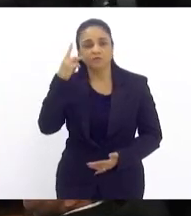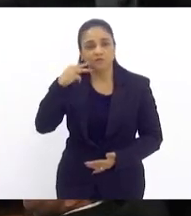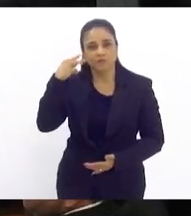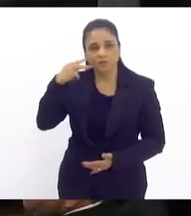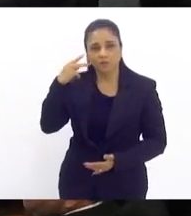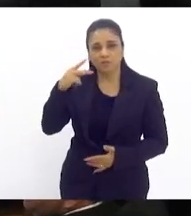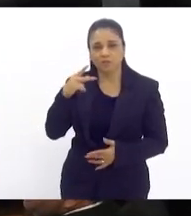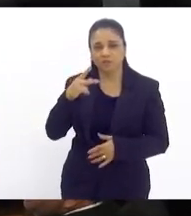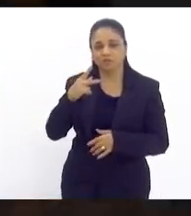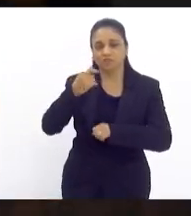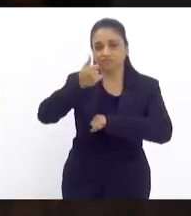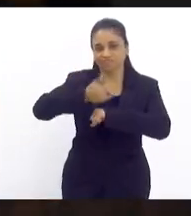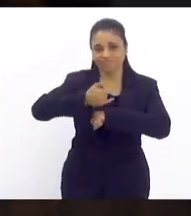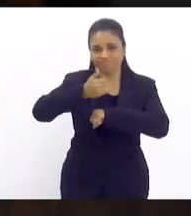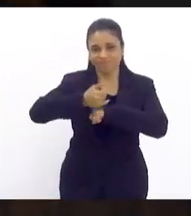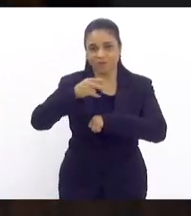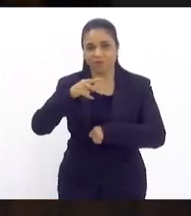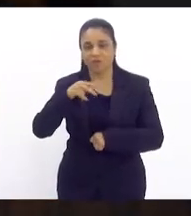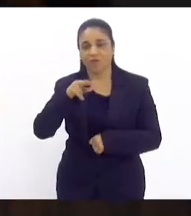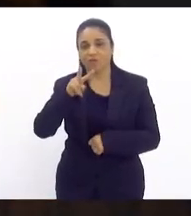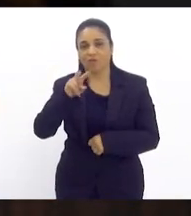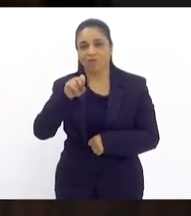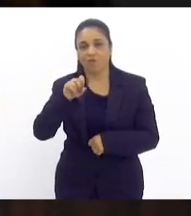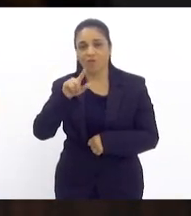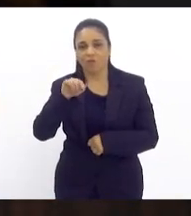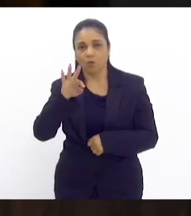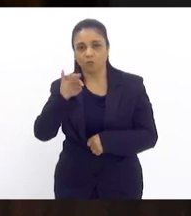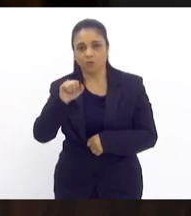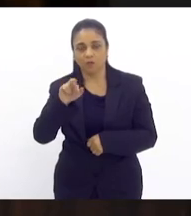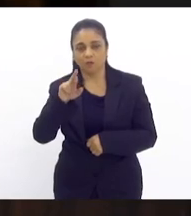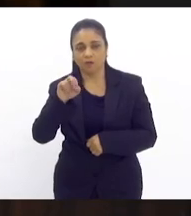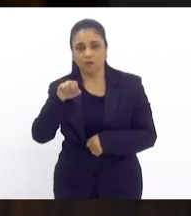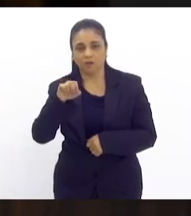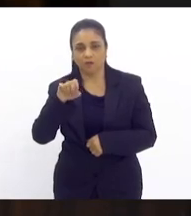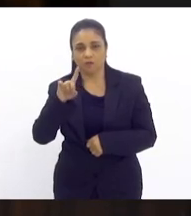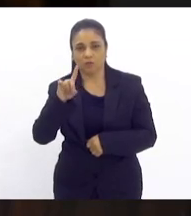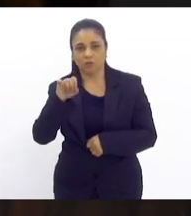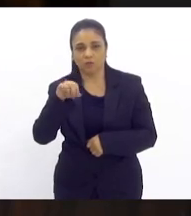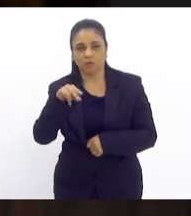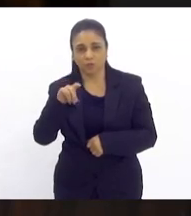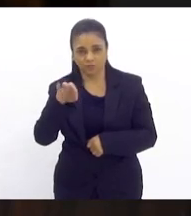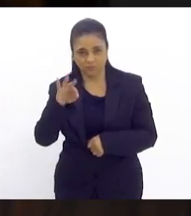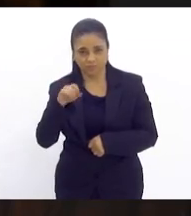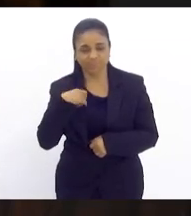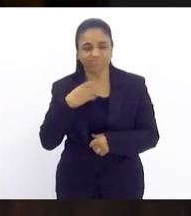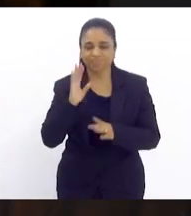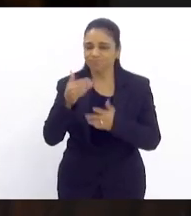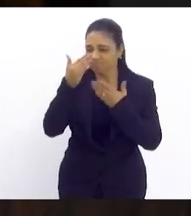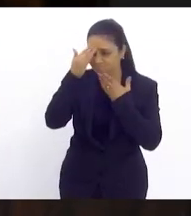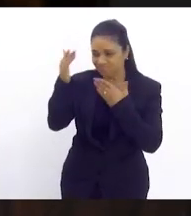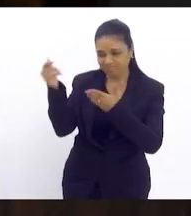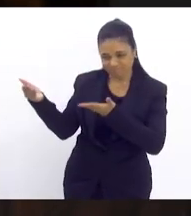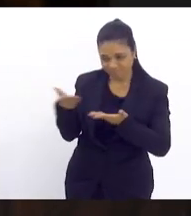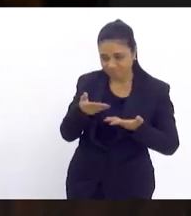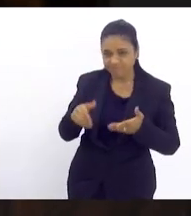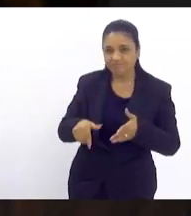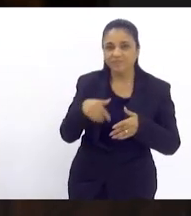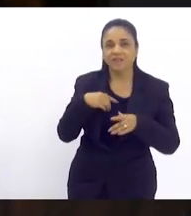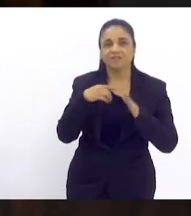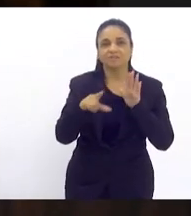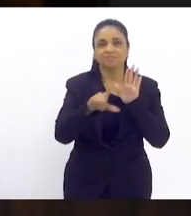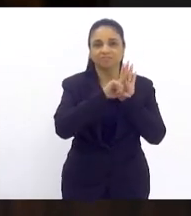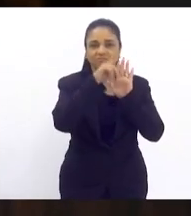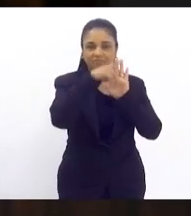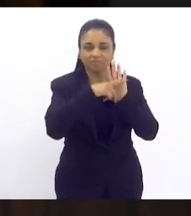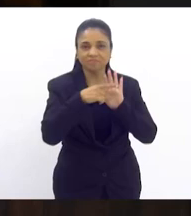Vereador já já estivemos aí em alguns espaços comuns anuncio indicação Legislativa número 15